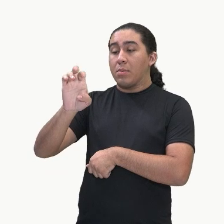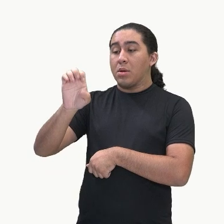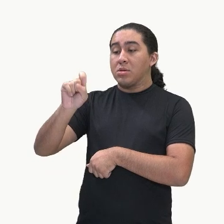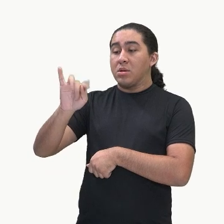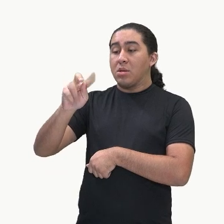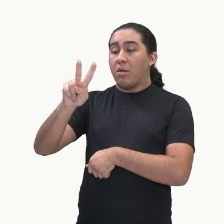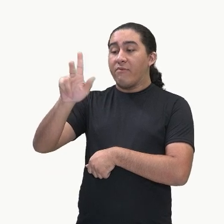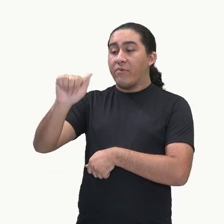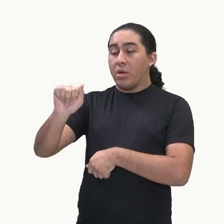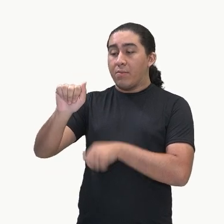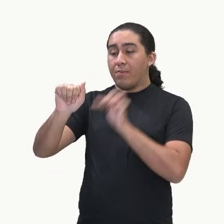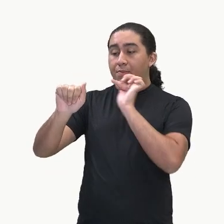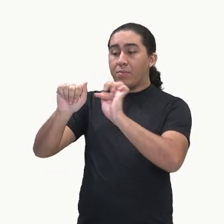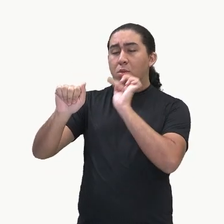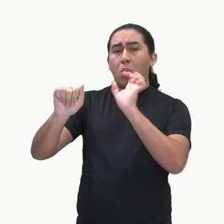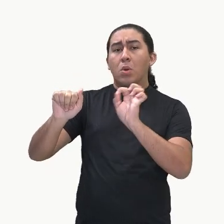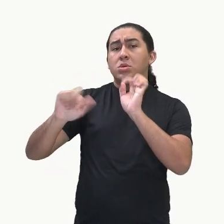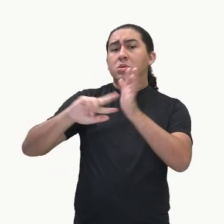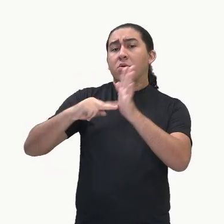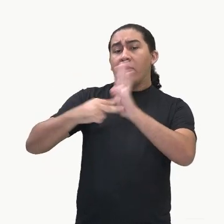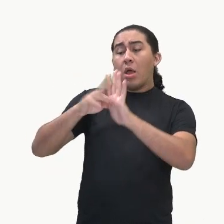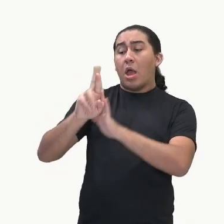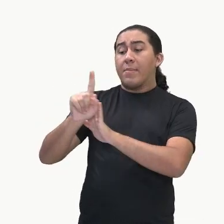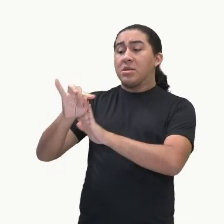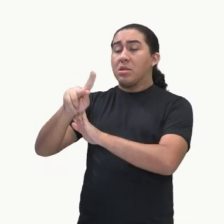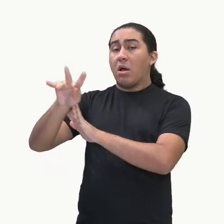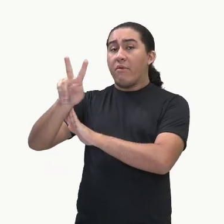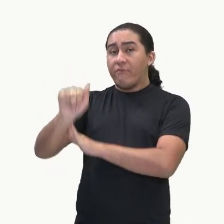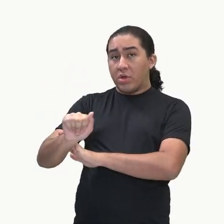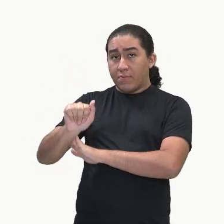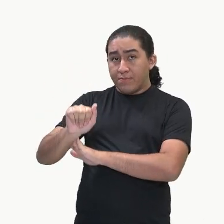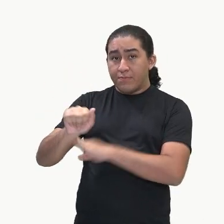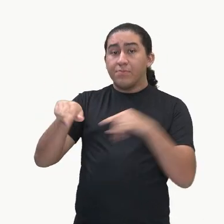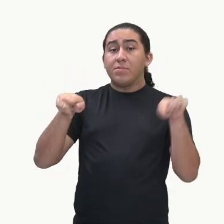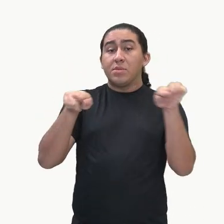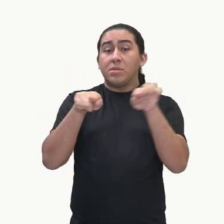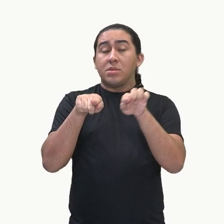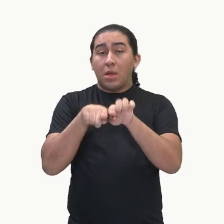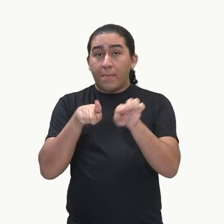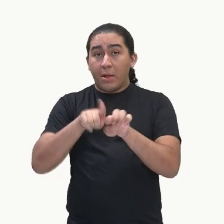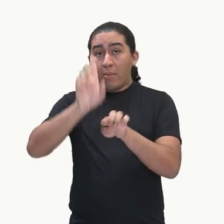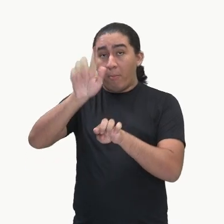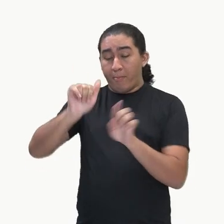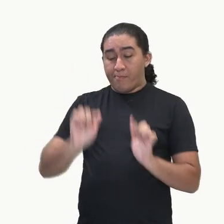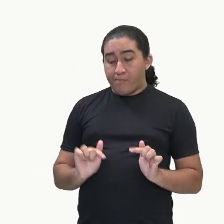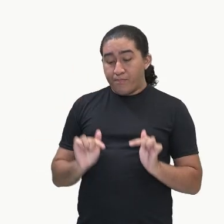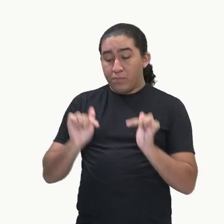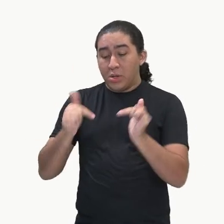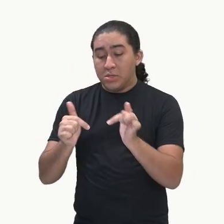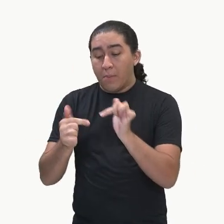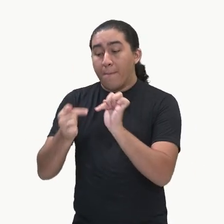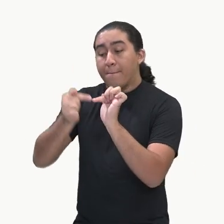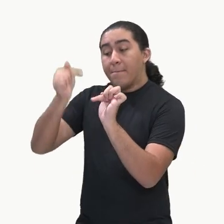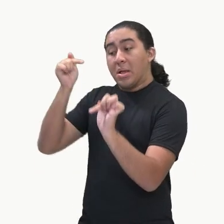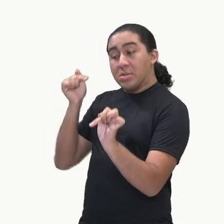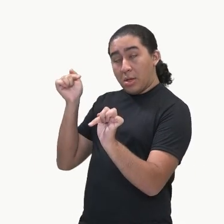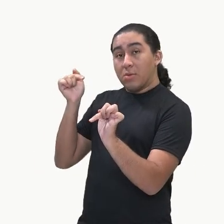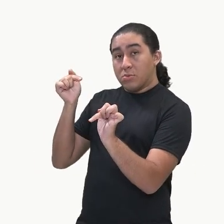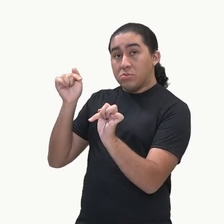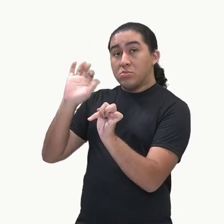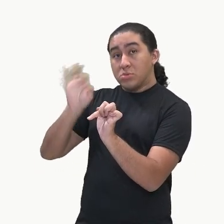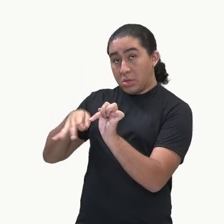representava, representava também significa uma ação já